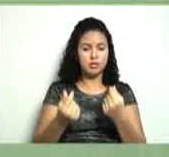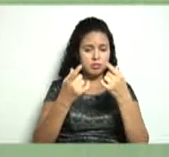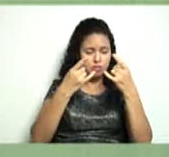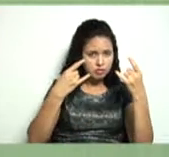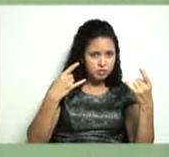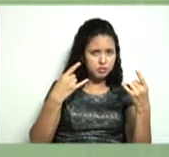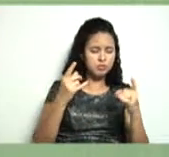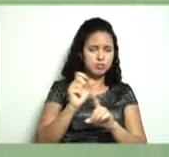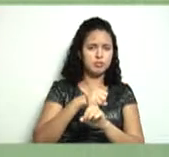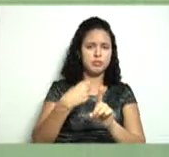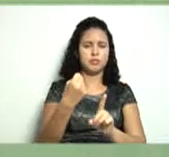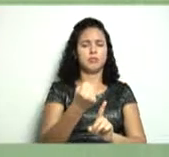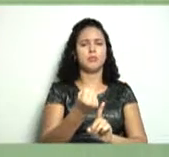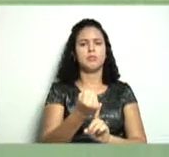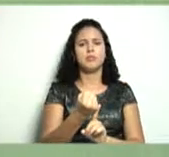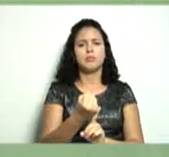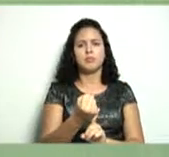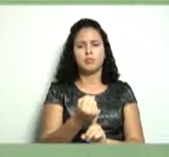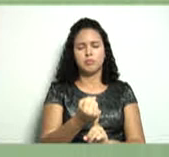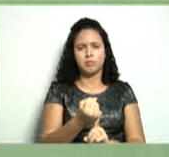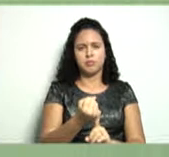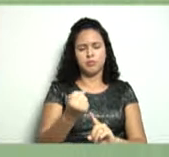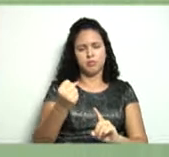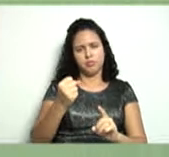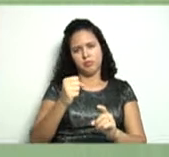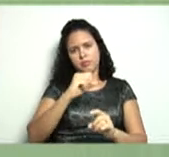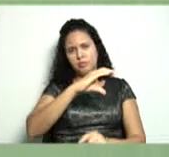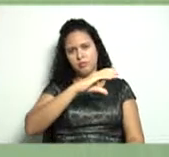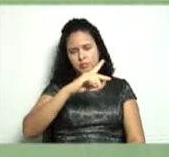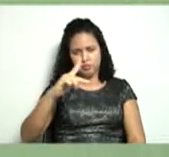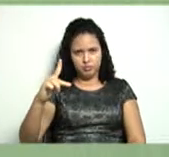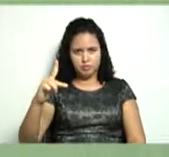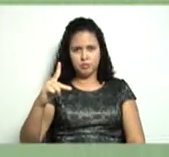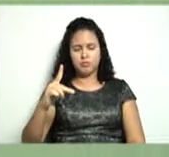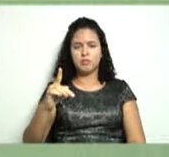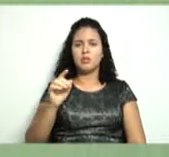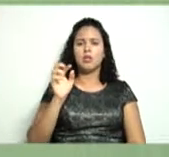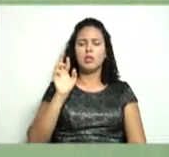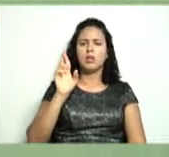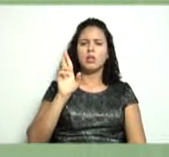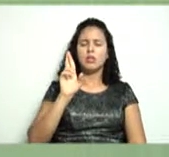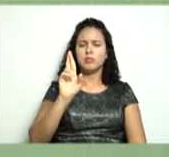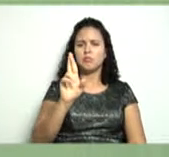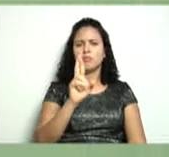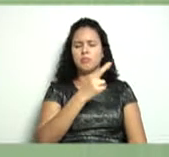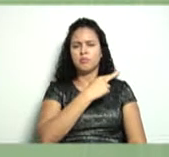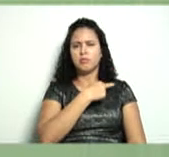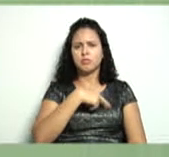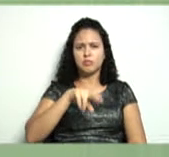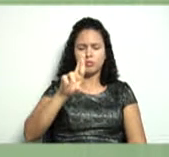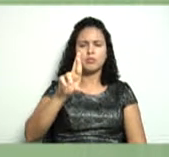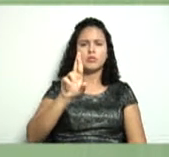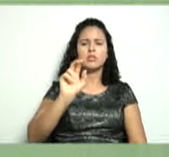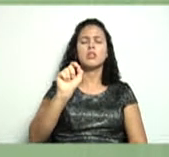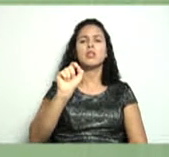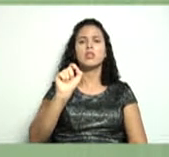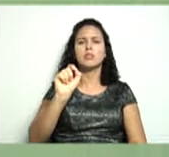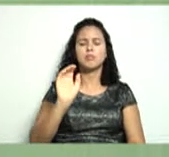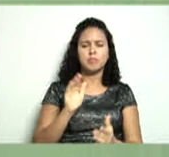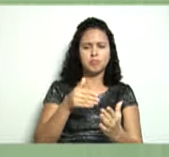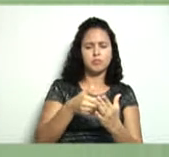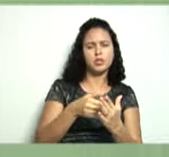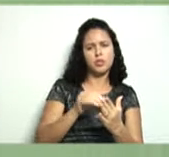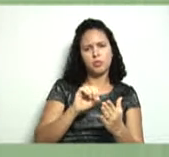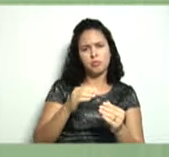da cooperativa? Lá também vai estar dizendo se a responsabilidade é limitada, se a responsabilidade